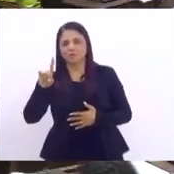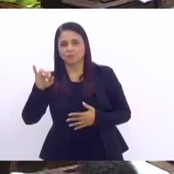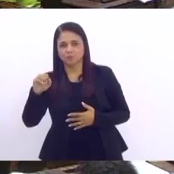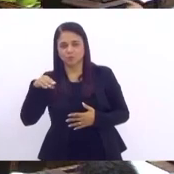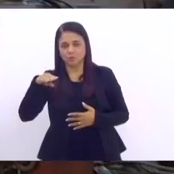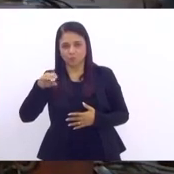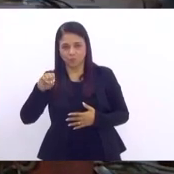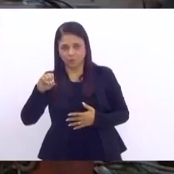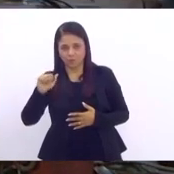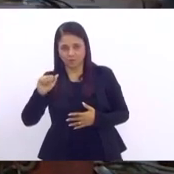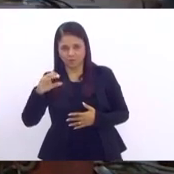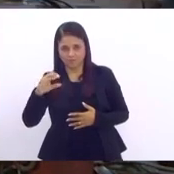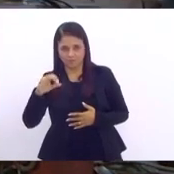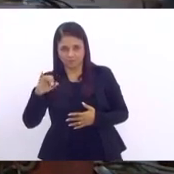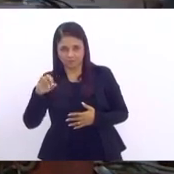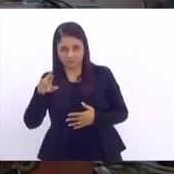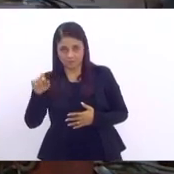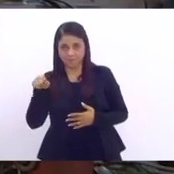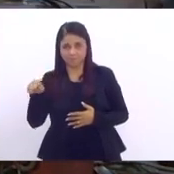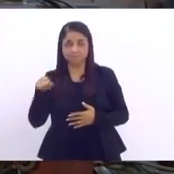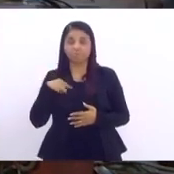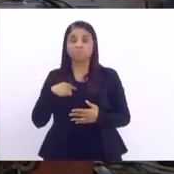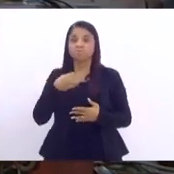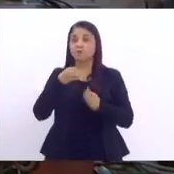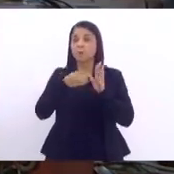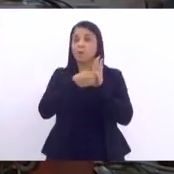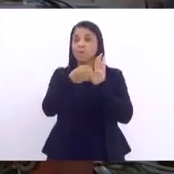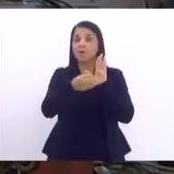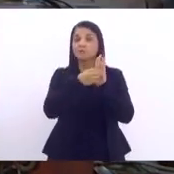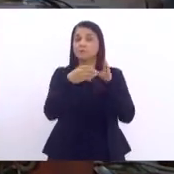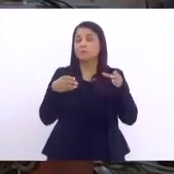teu parecer pela comissão de...